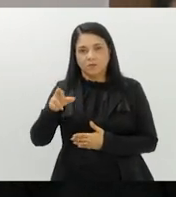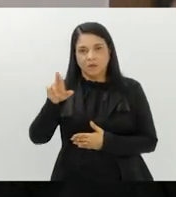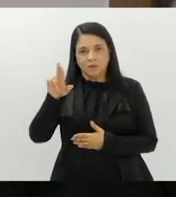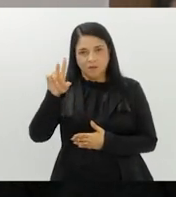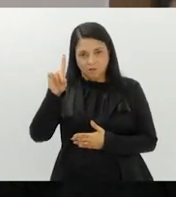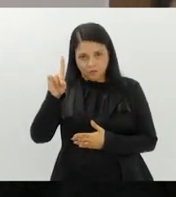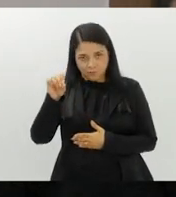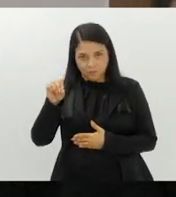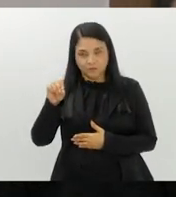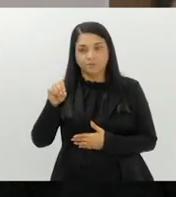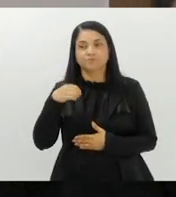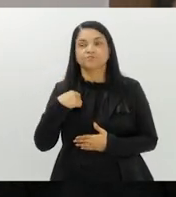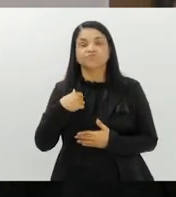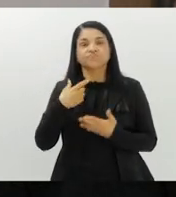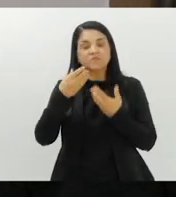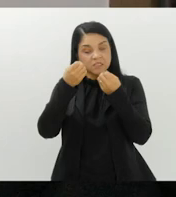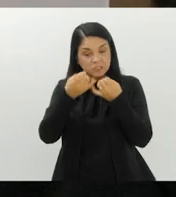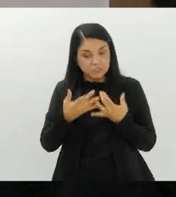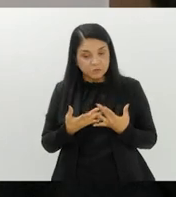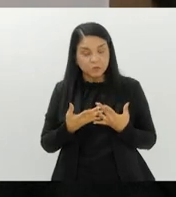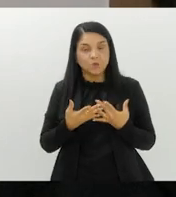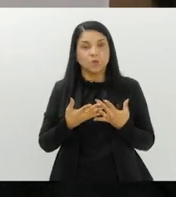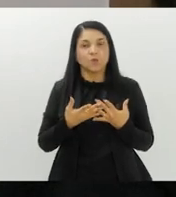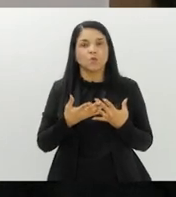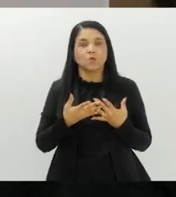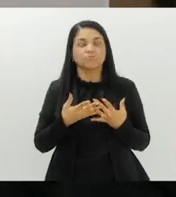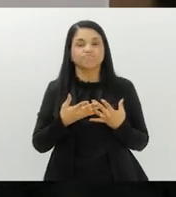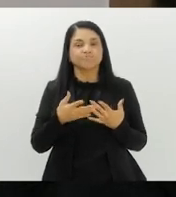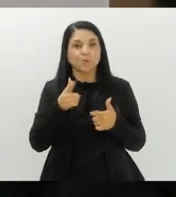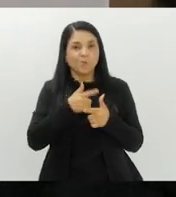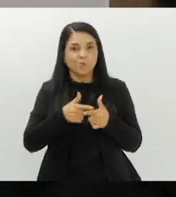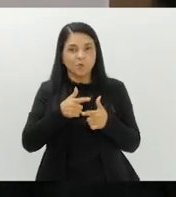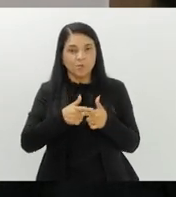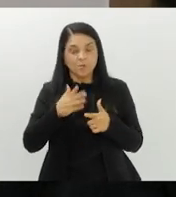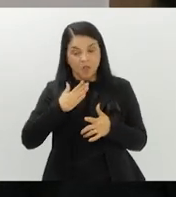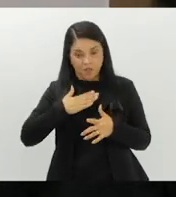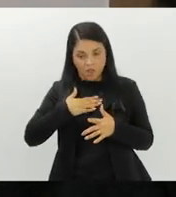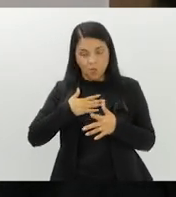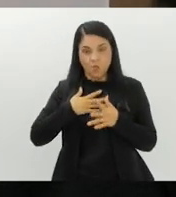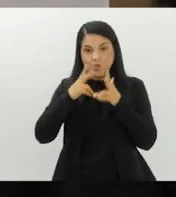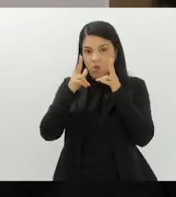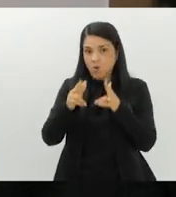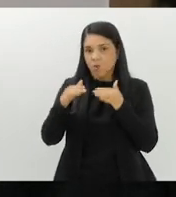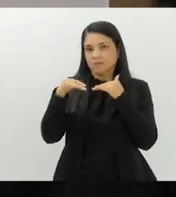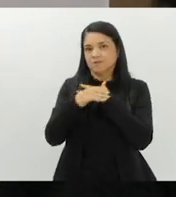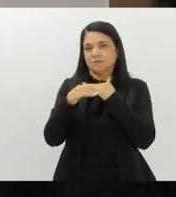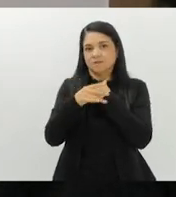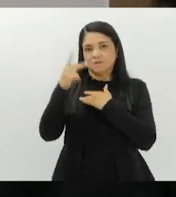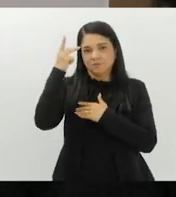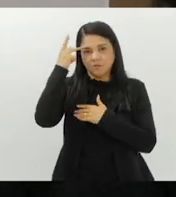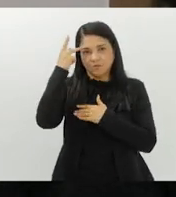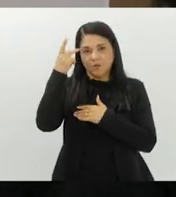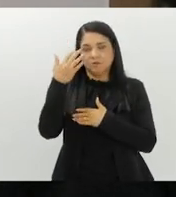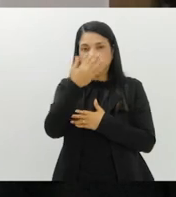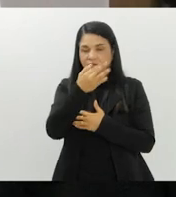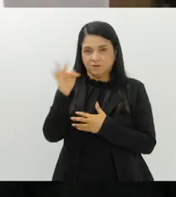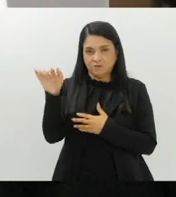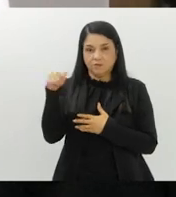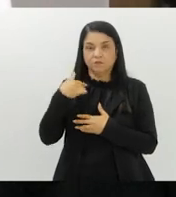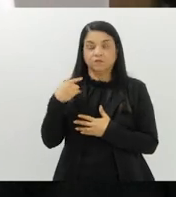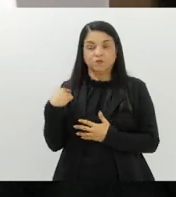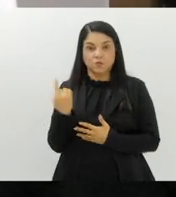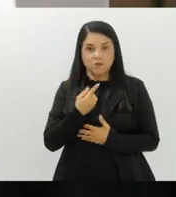Leonardo. Ele falou de uma situação que eu passo lá na minha cidade de São Paulo perante a federação. Nossa